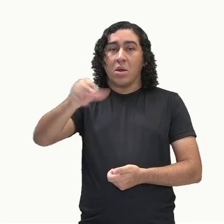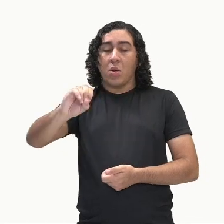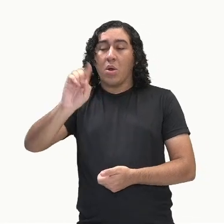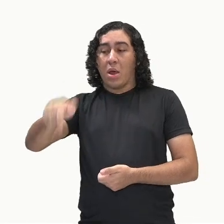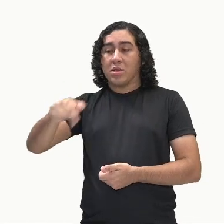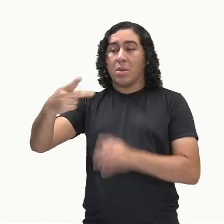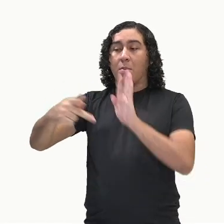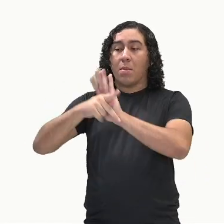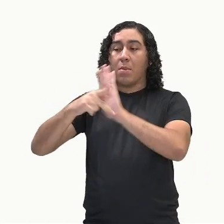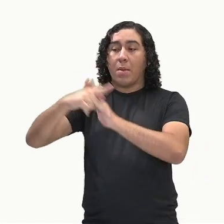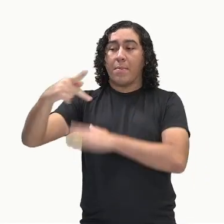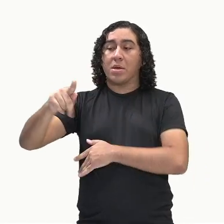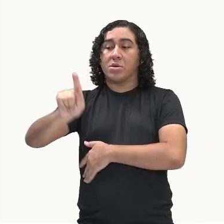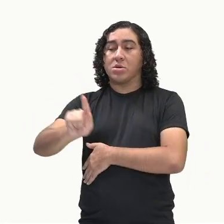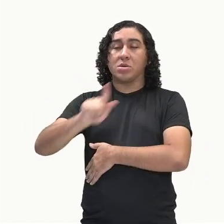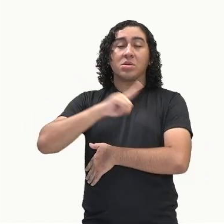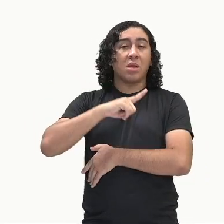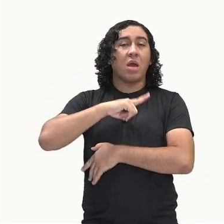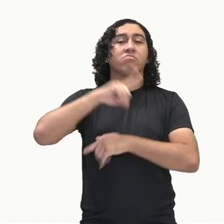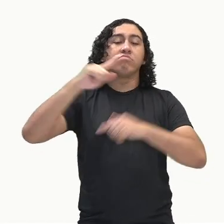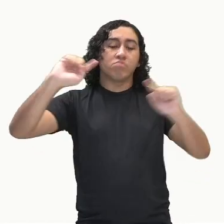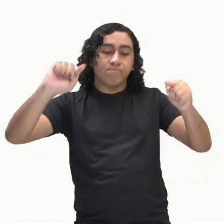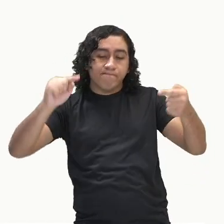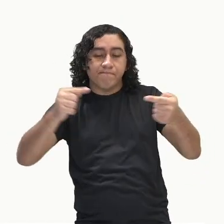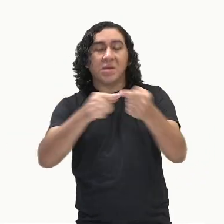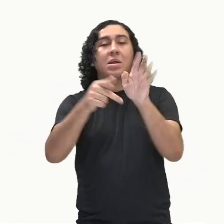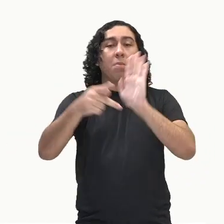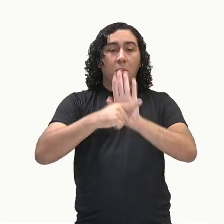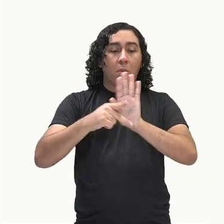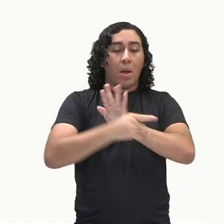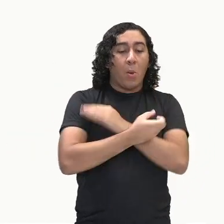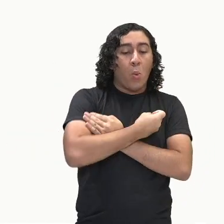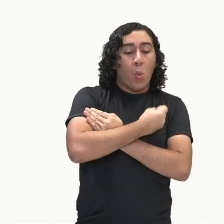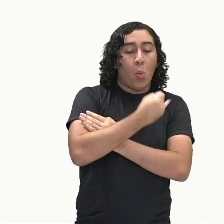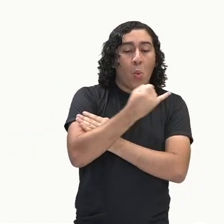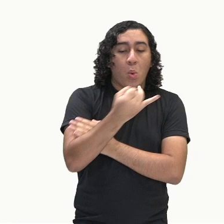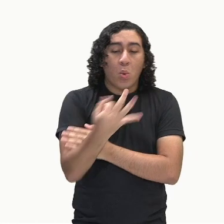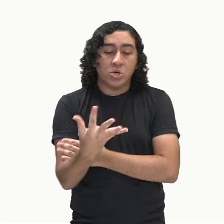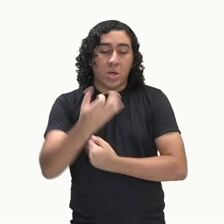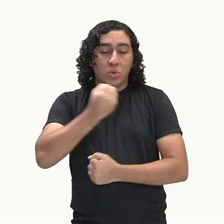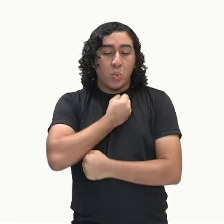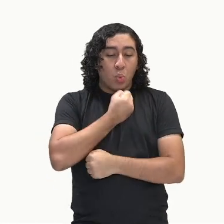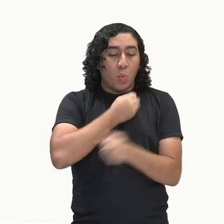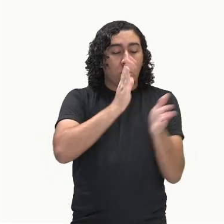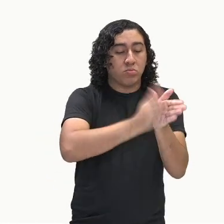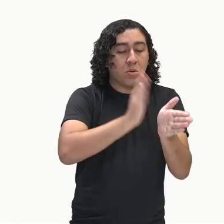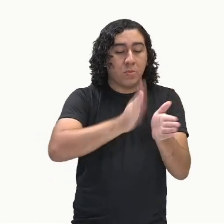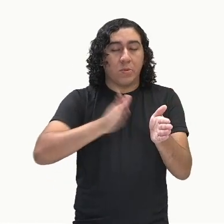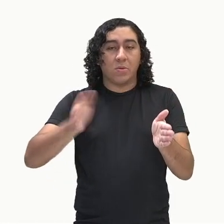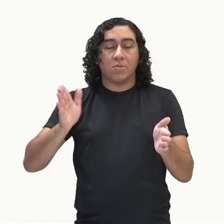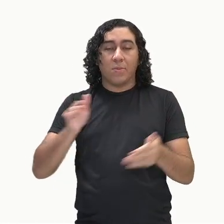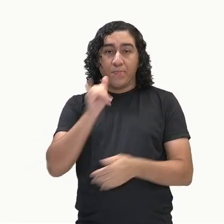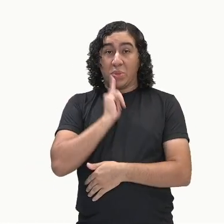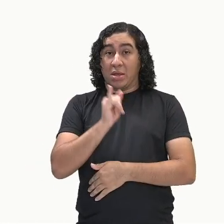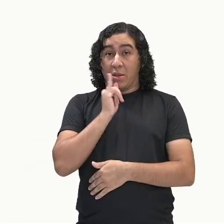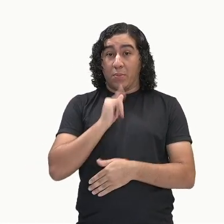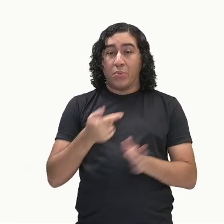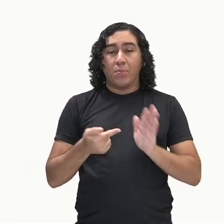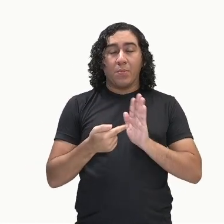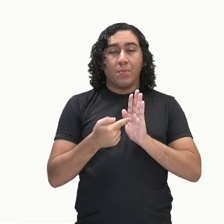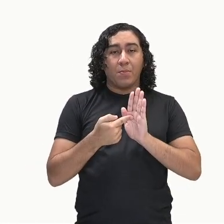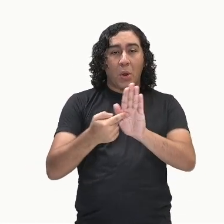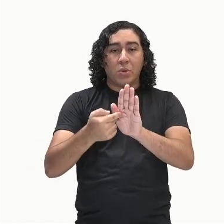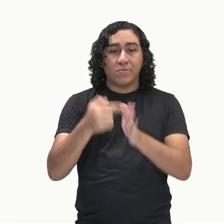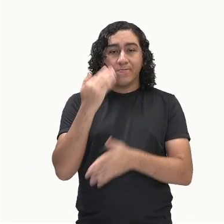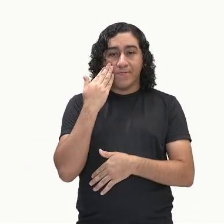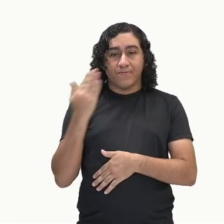determinar sempre essa mesma quantidade. Tá bom? Então vamos aqui a um exemplo para você